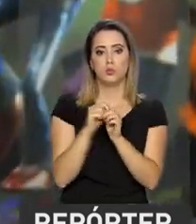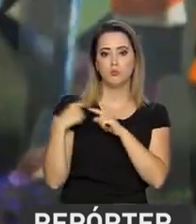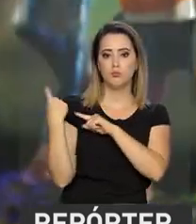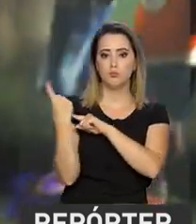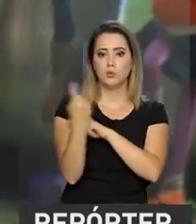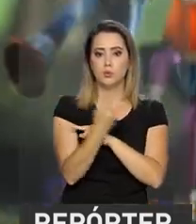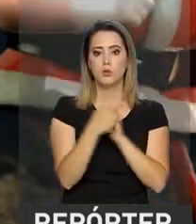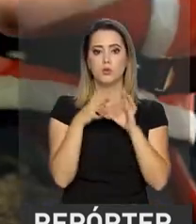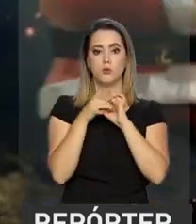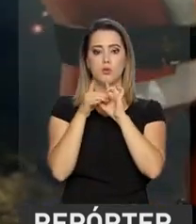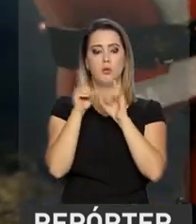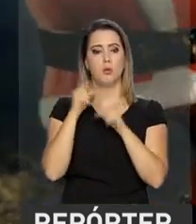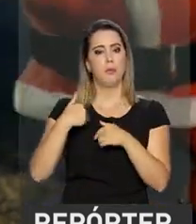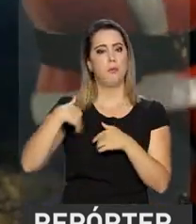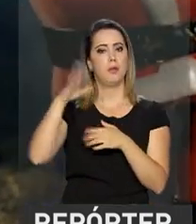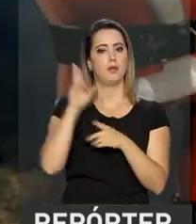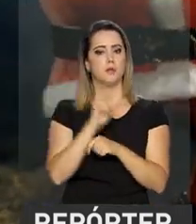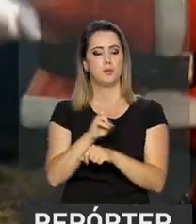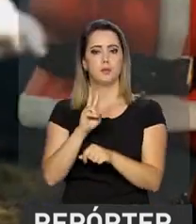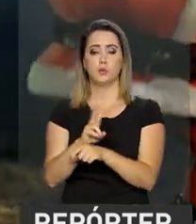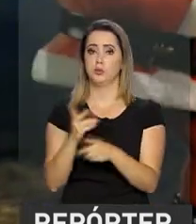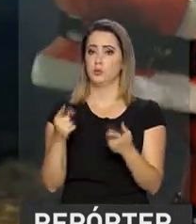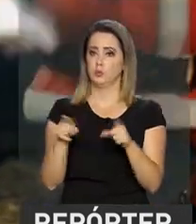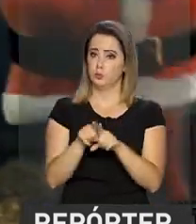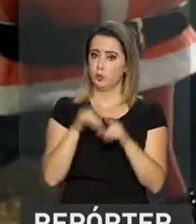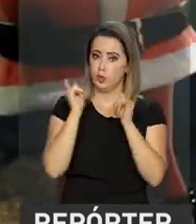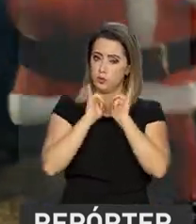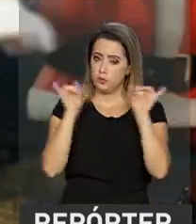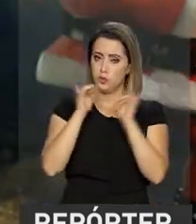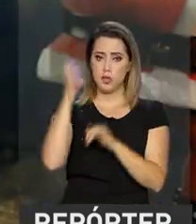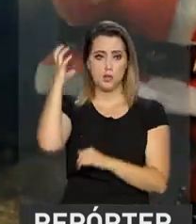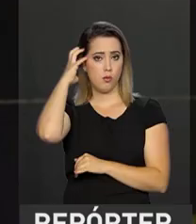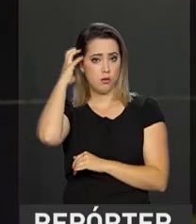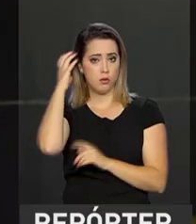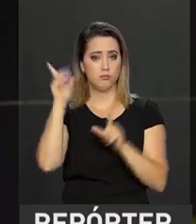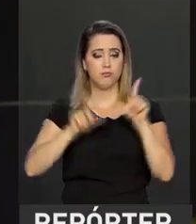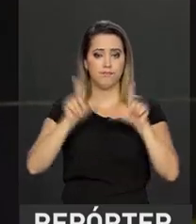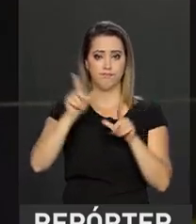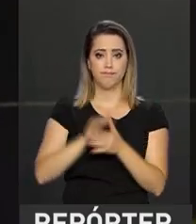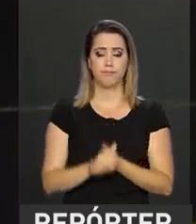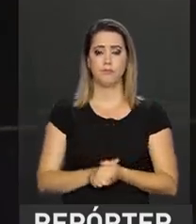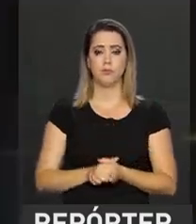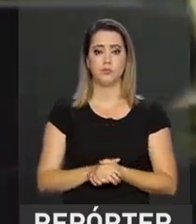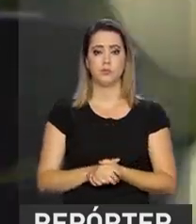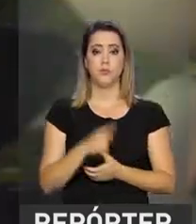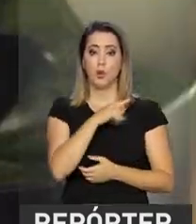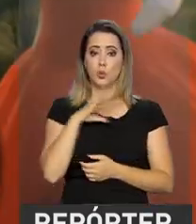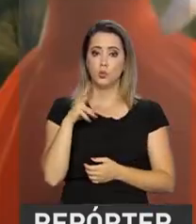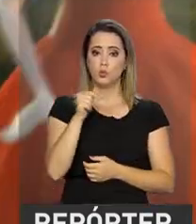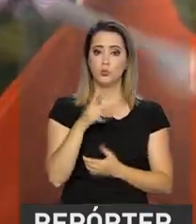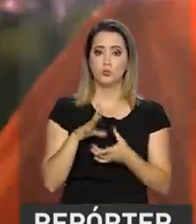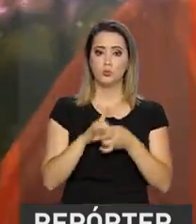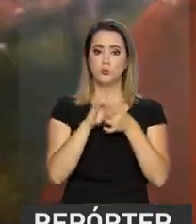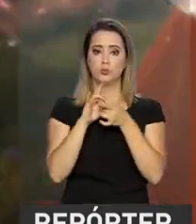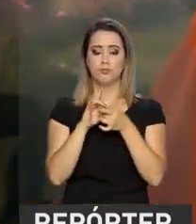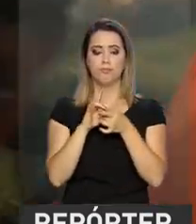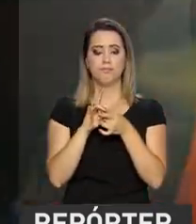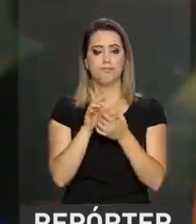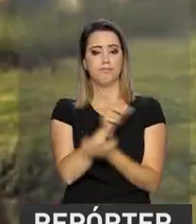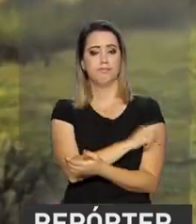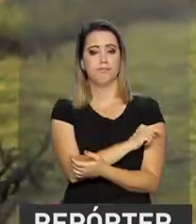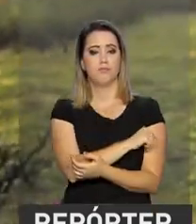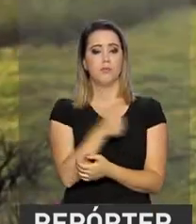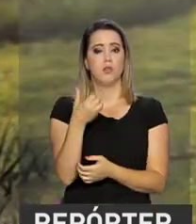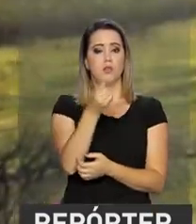fica mais protegido ea divulgação em rádio tv e internet todo mundo unido na vacina seu dever 6